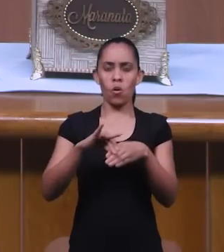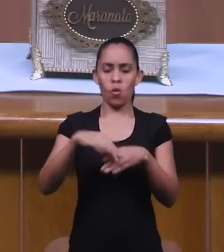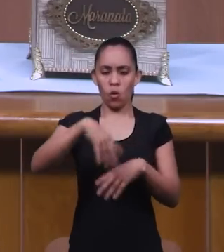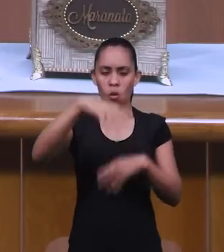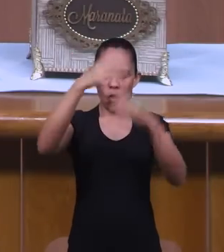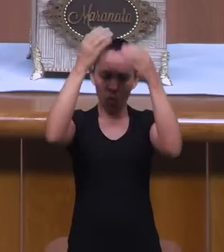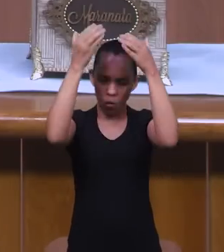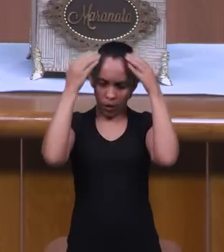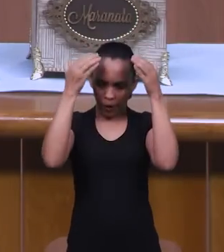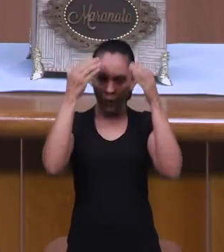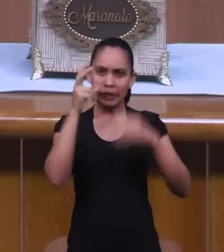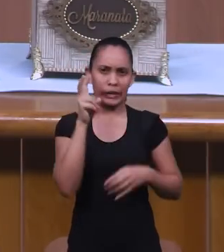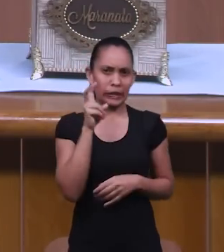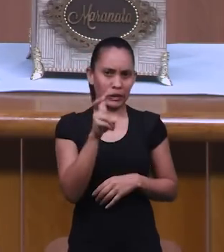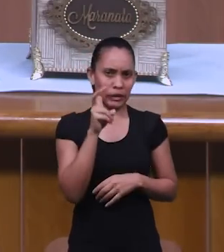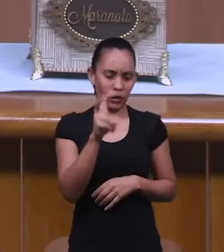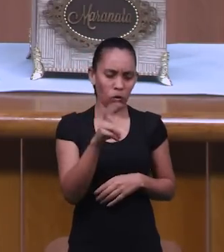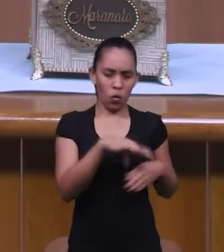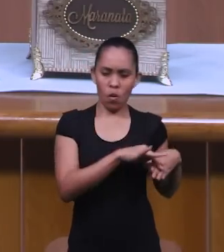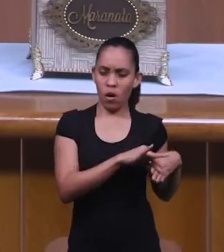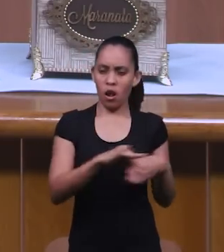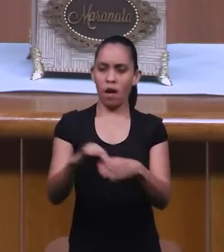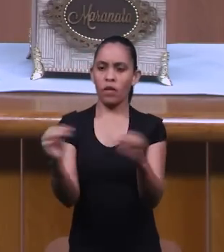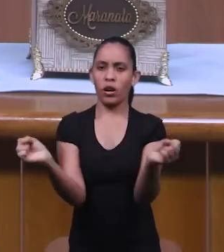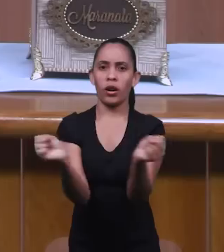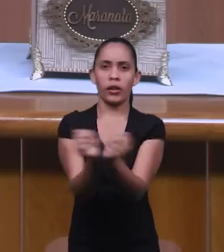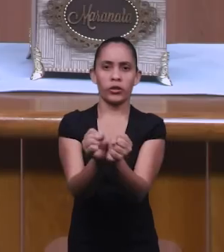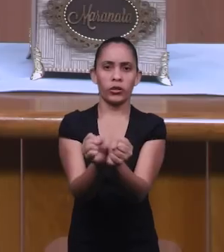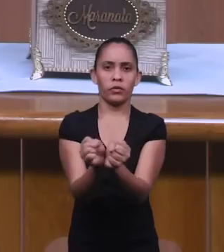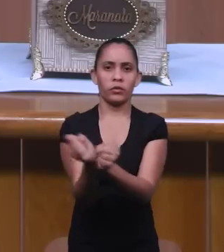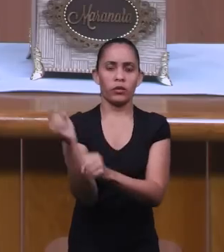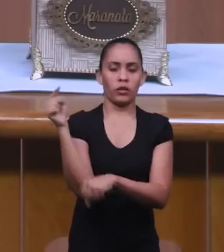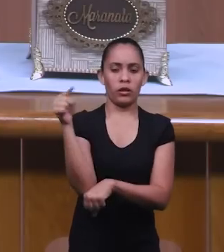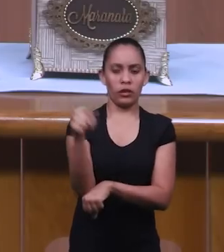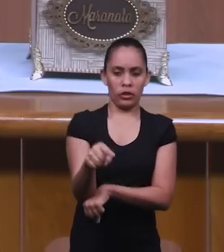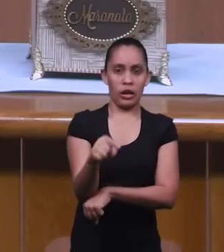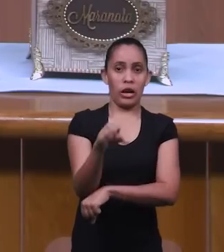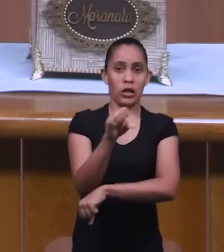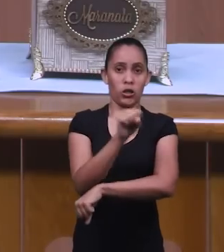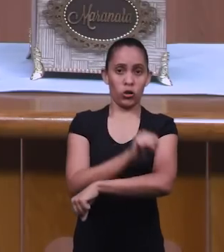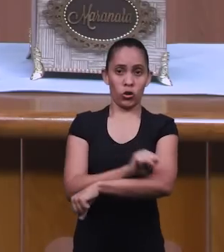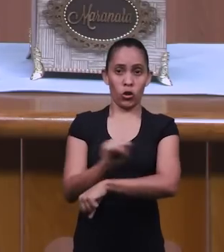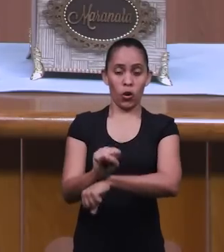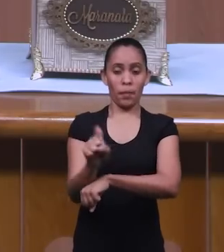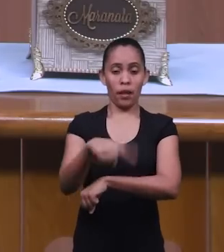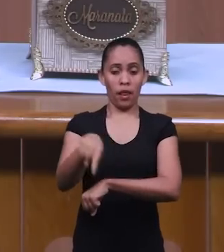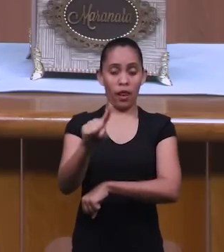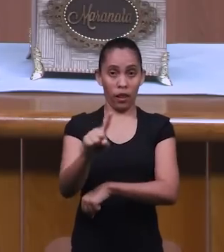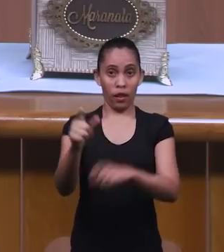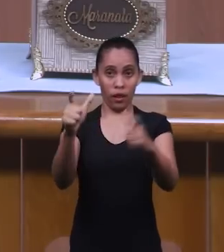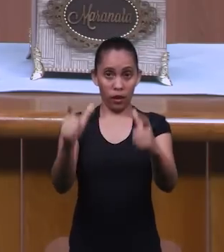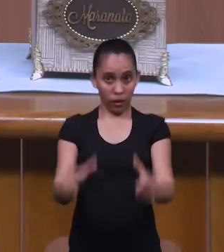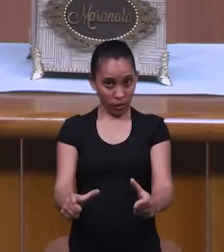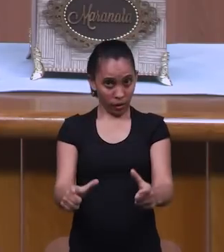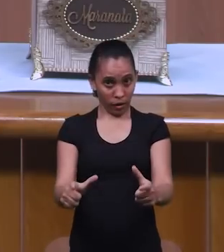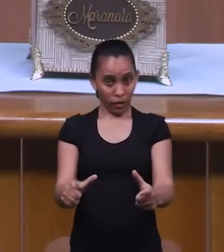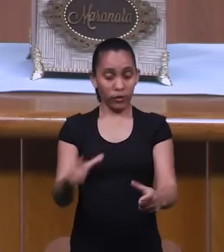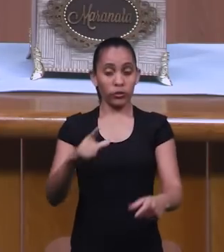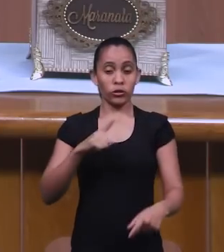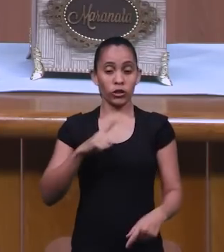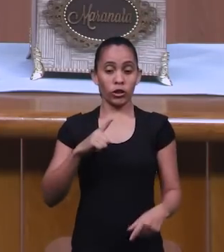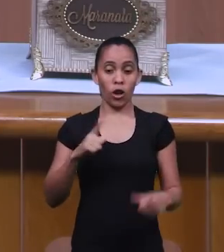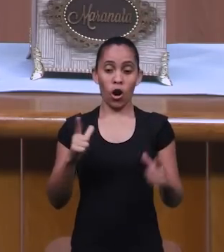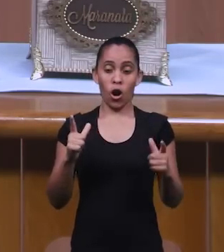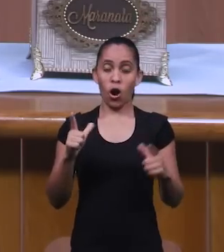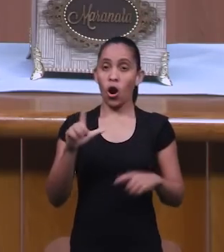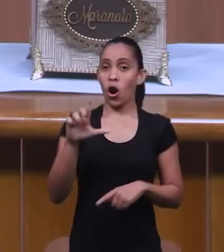Jordão cativos. E lá em Sodoma, que era uma das cidades, estava Ló, sobrinho de Abraão, e Abraão